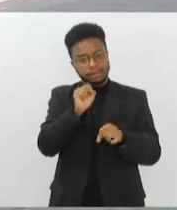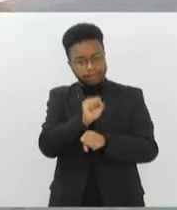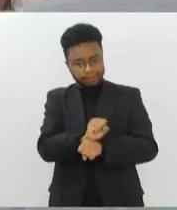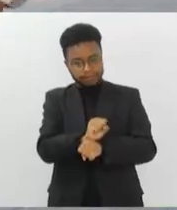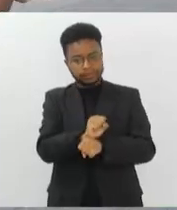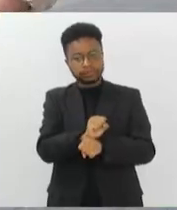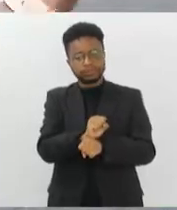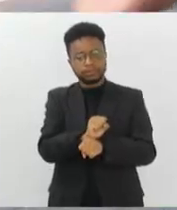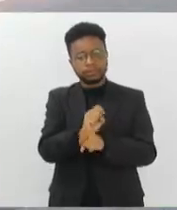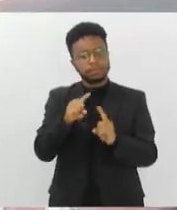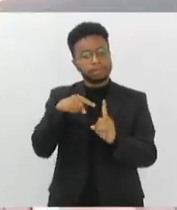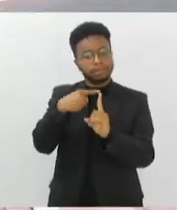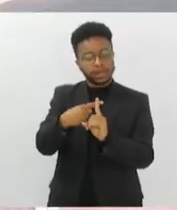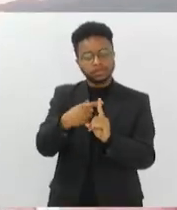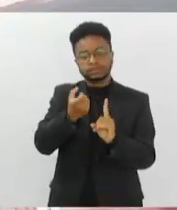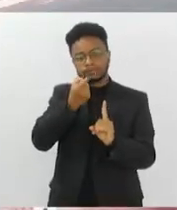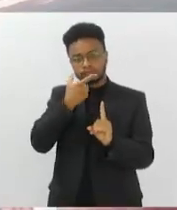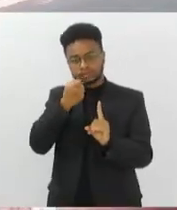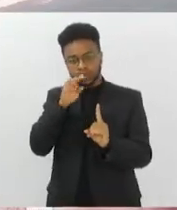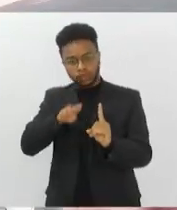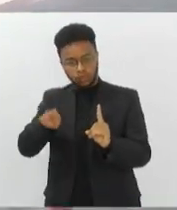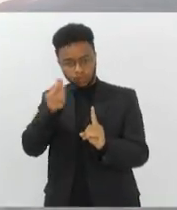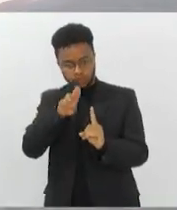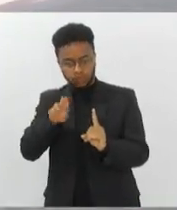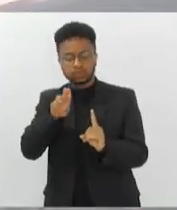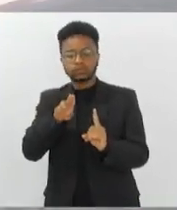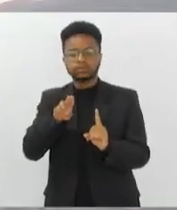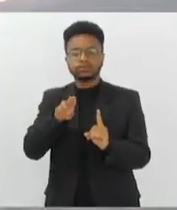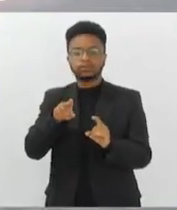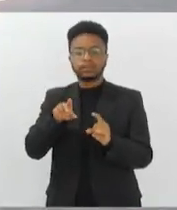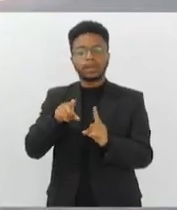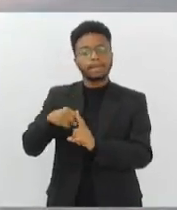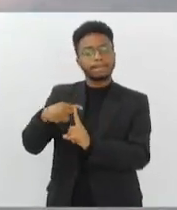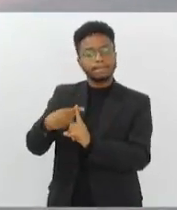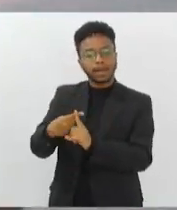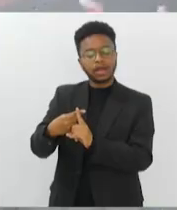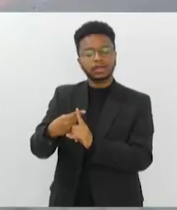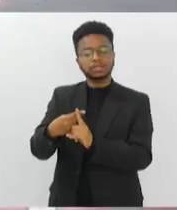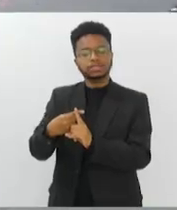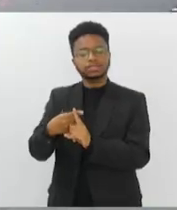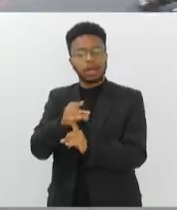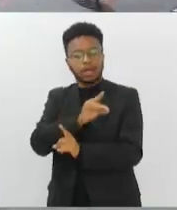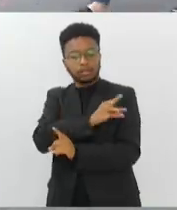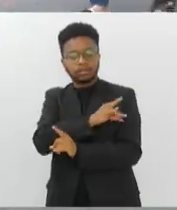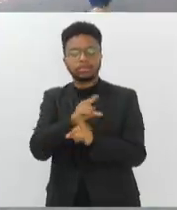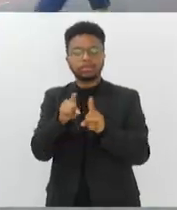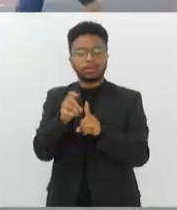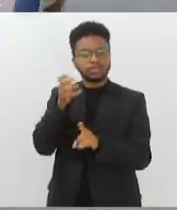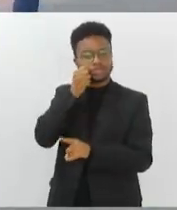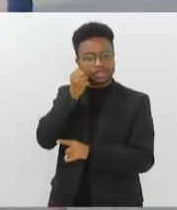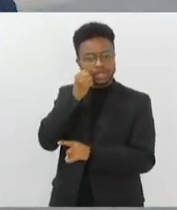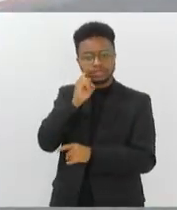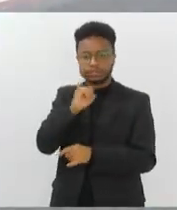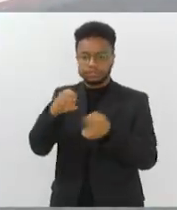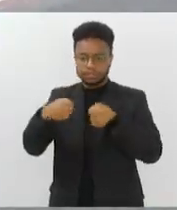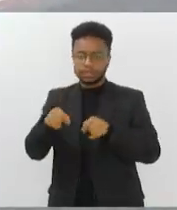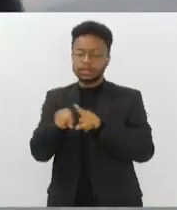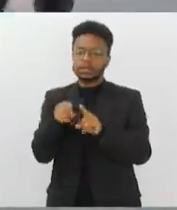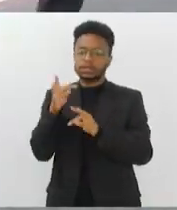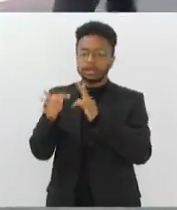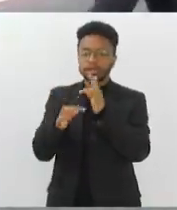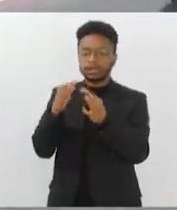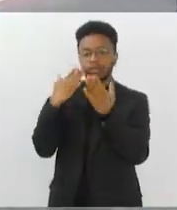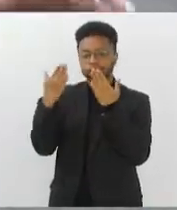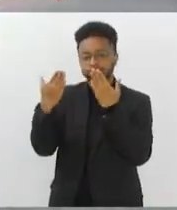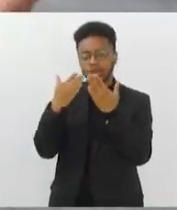fumar, do medicamento quando precisa para crise de abstinência, os adesivos, as gomas se forem necessárias, e o tratamento psicológico eu acho